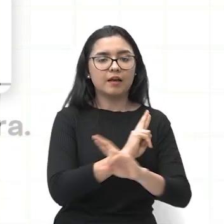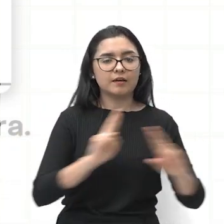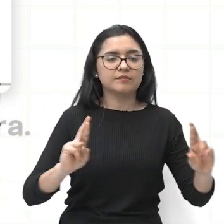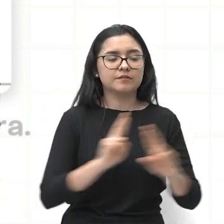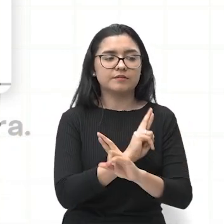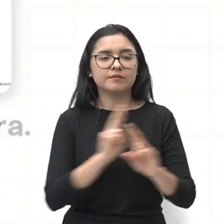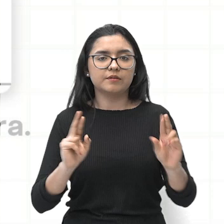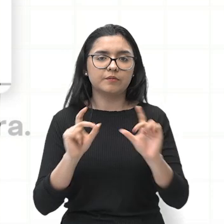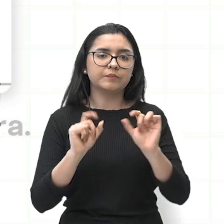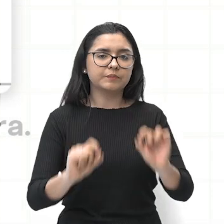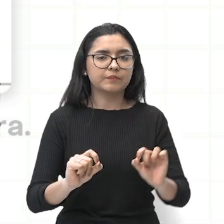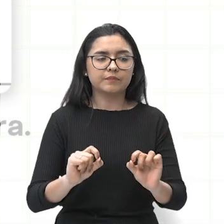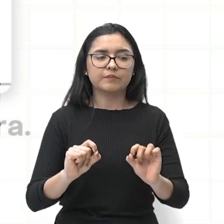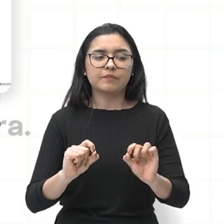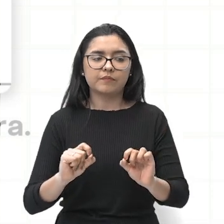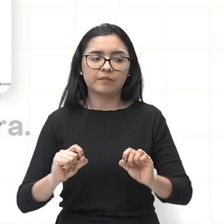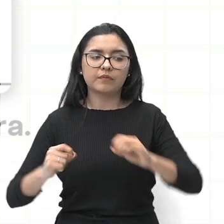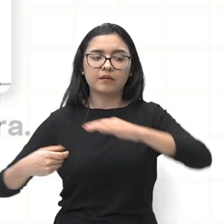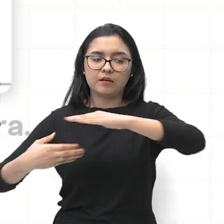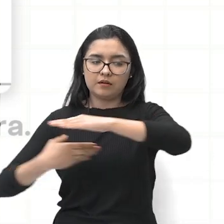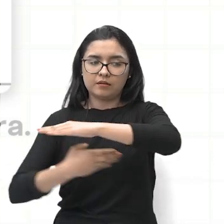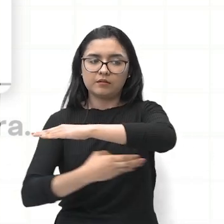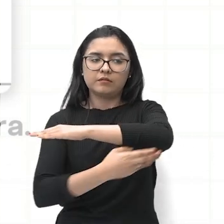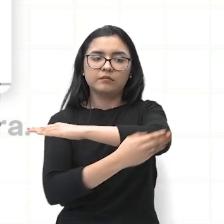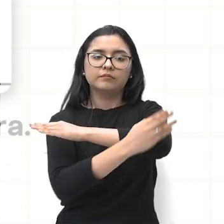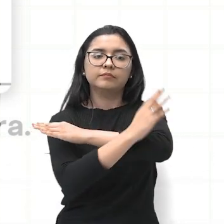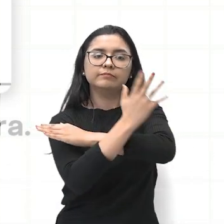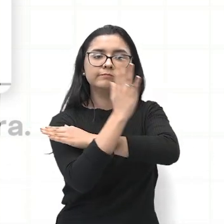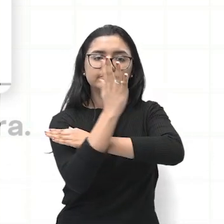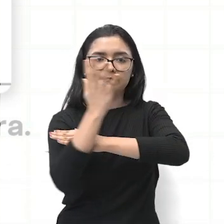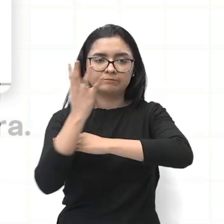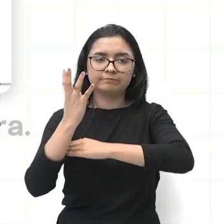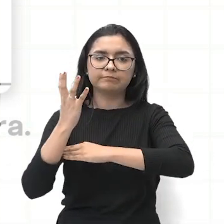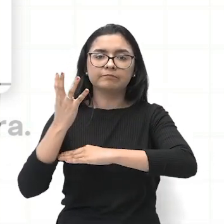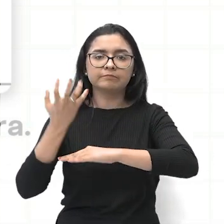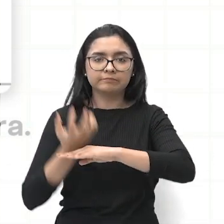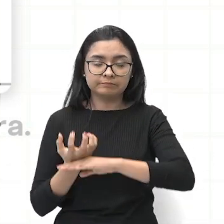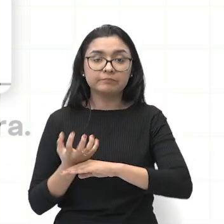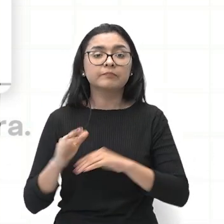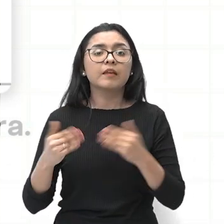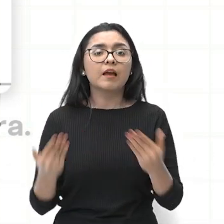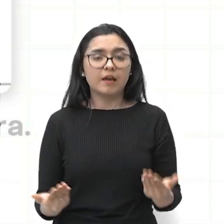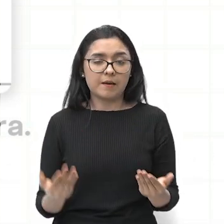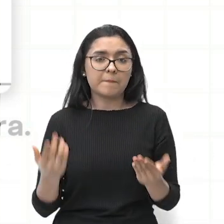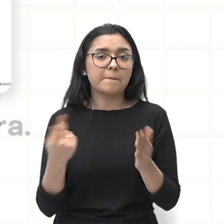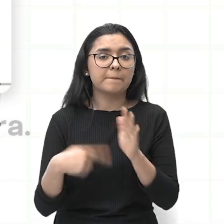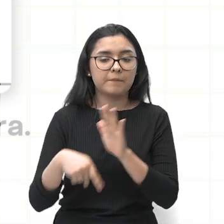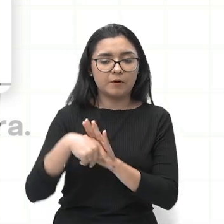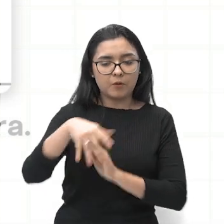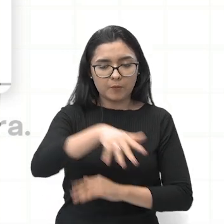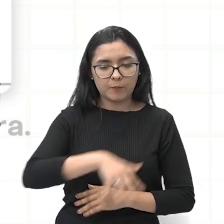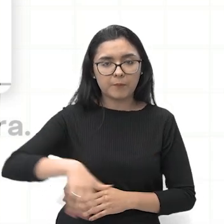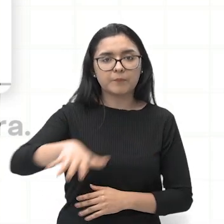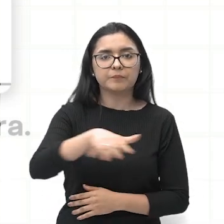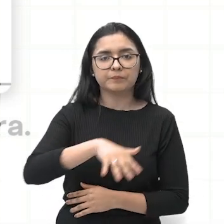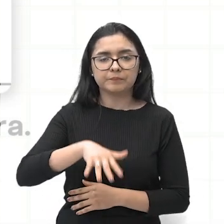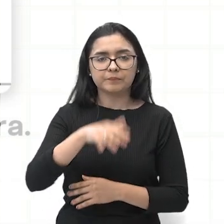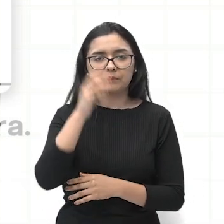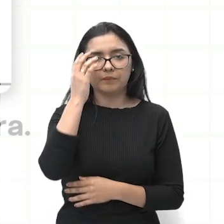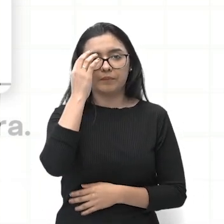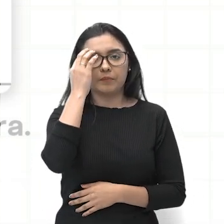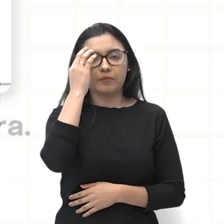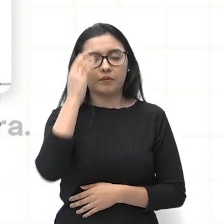seu ecossistema, ou seja, o ambiente que ele faz parte,